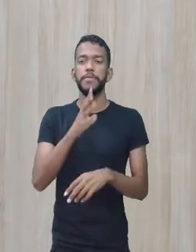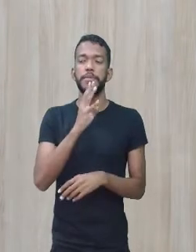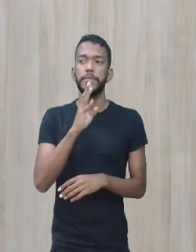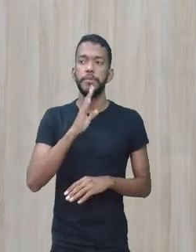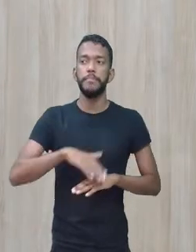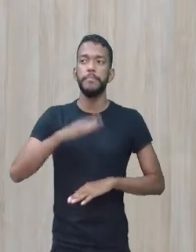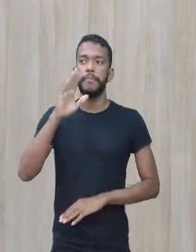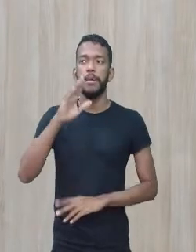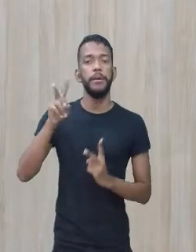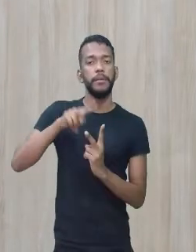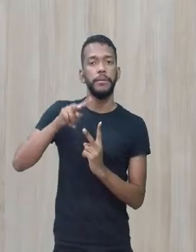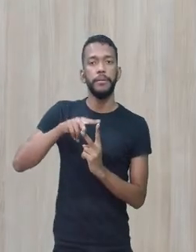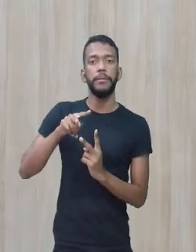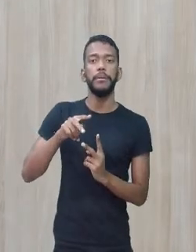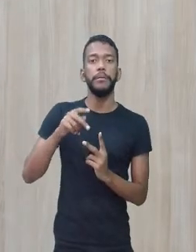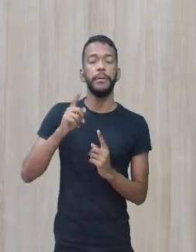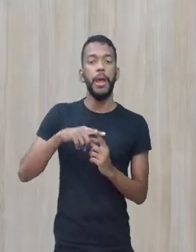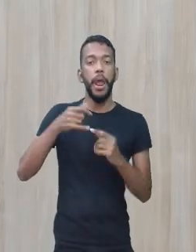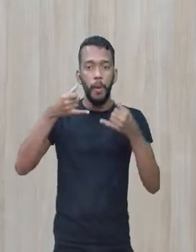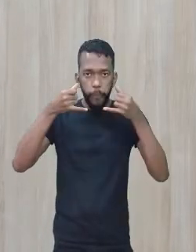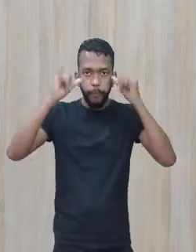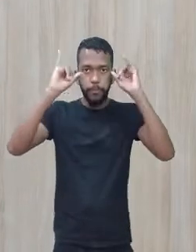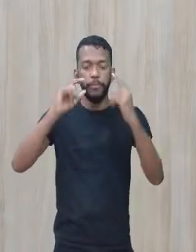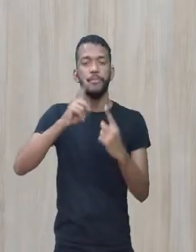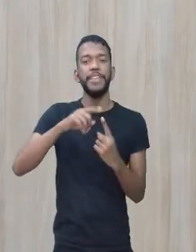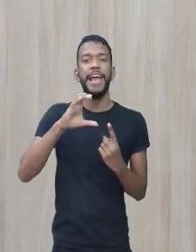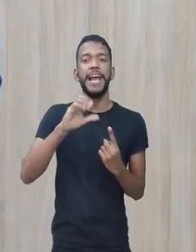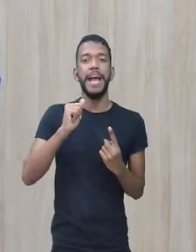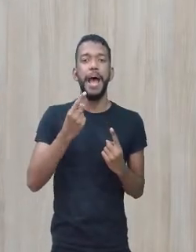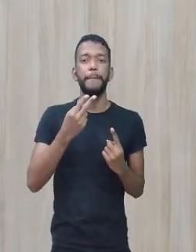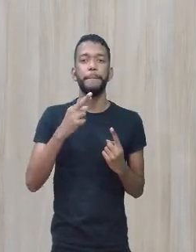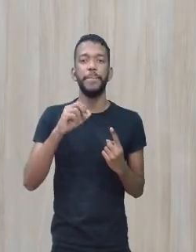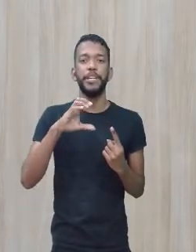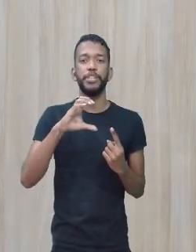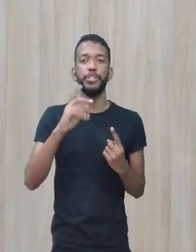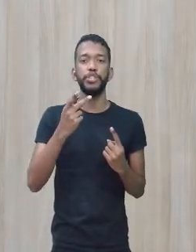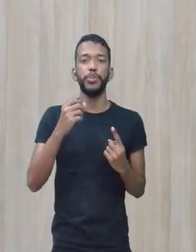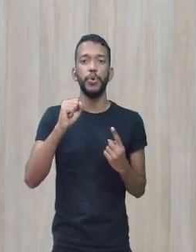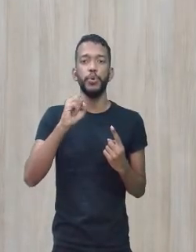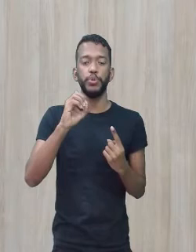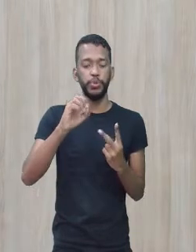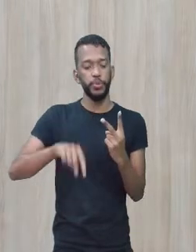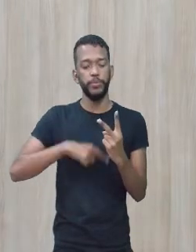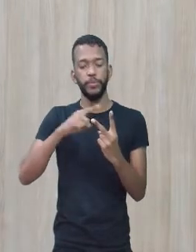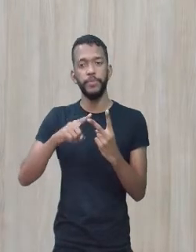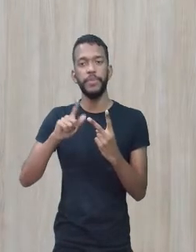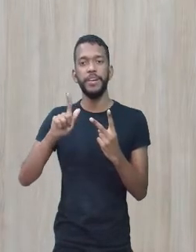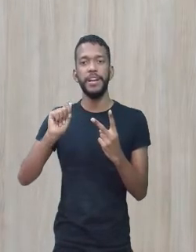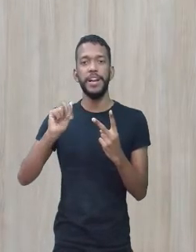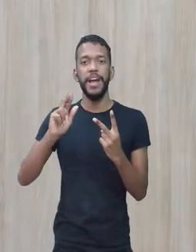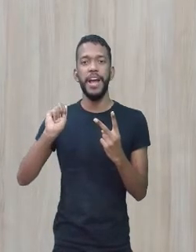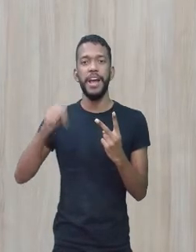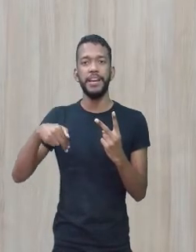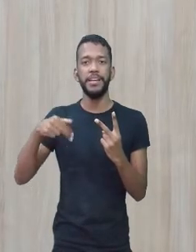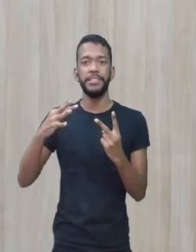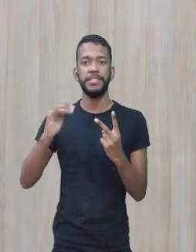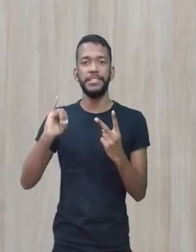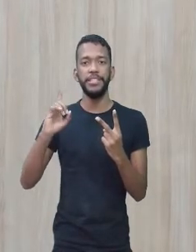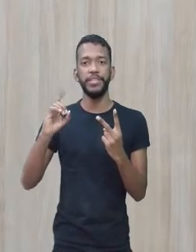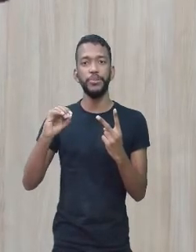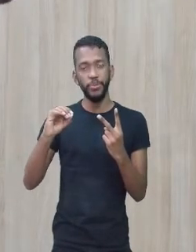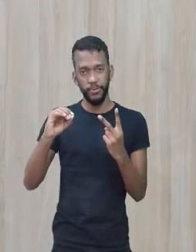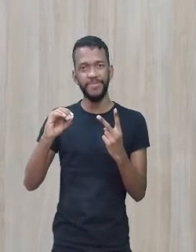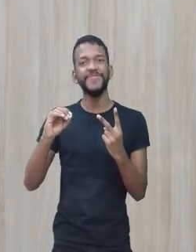exemplo, a agremiação do Bumba Meu Boi, o Caprichoso e o Boi Garantido. Então, a